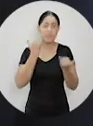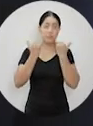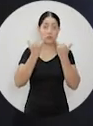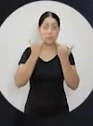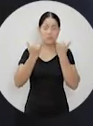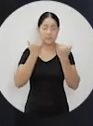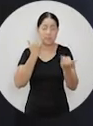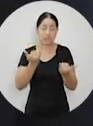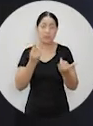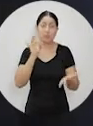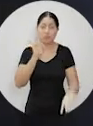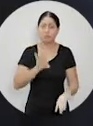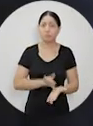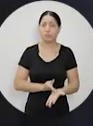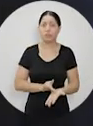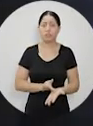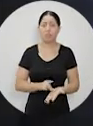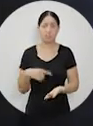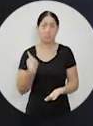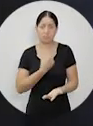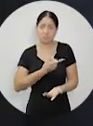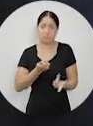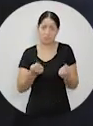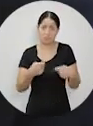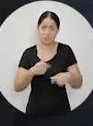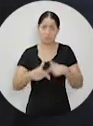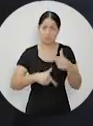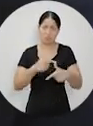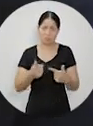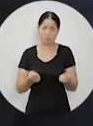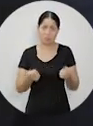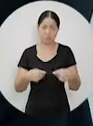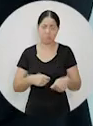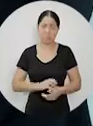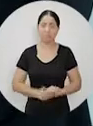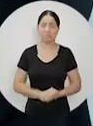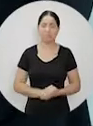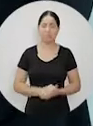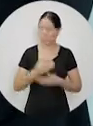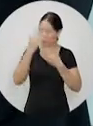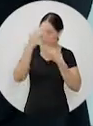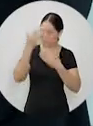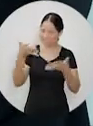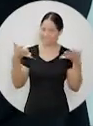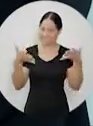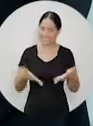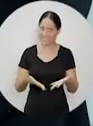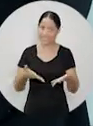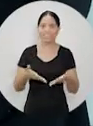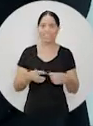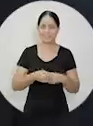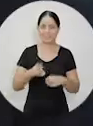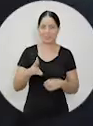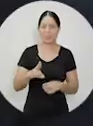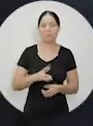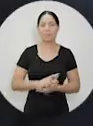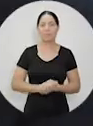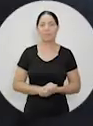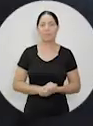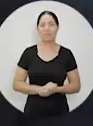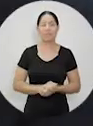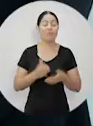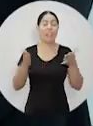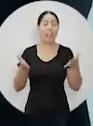termos informação e podemos gerir essa informação para fazer o melhor trabalho possível. Muito obrigada pela sua participação com a gente, doutor Pierre